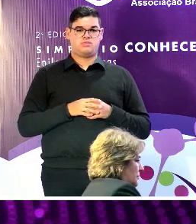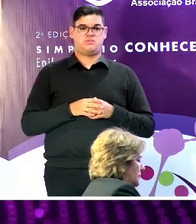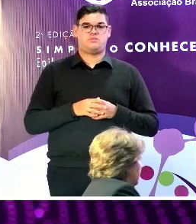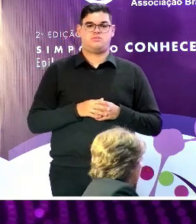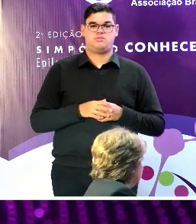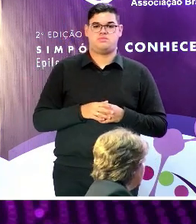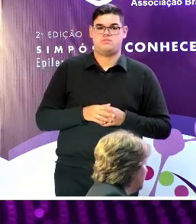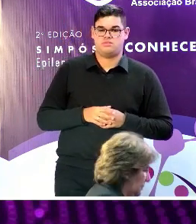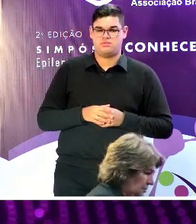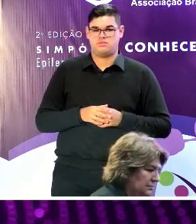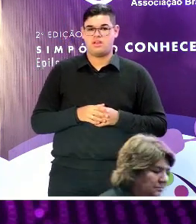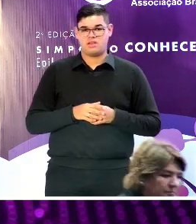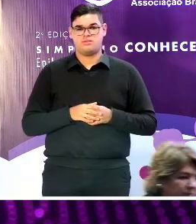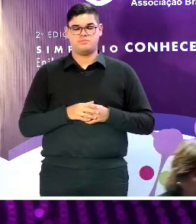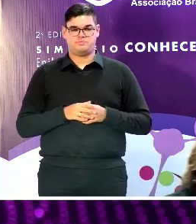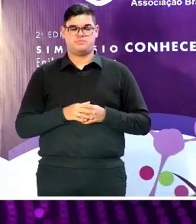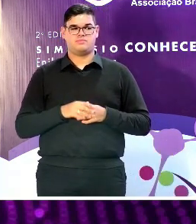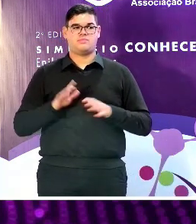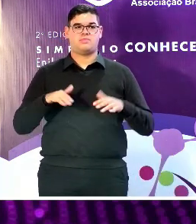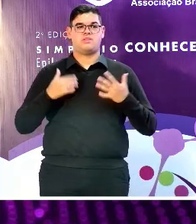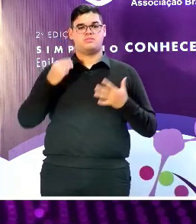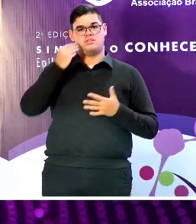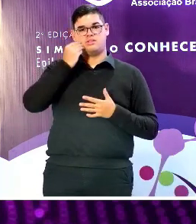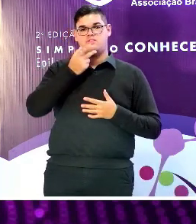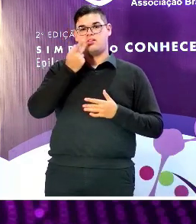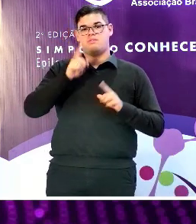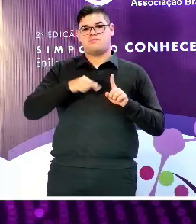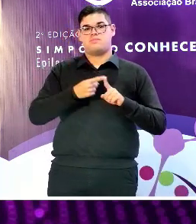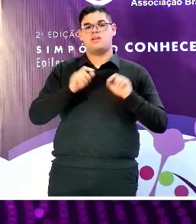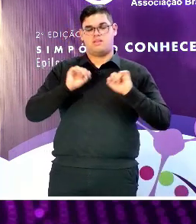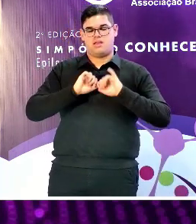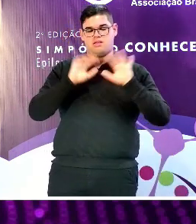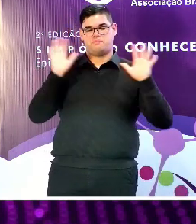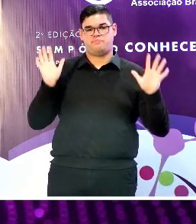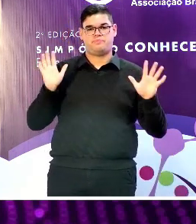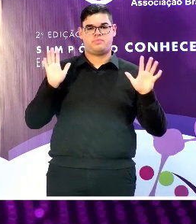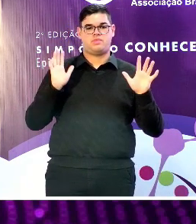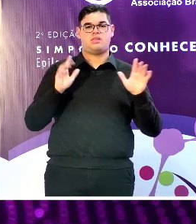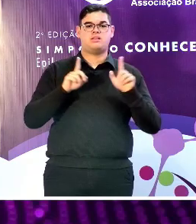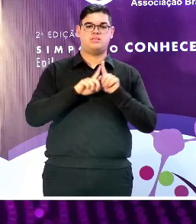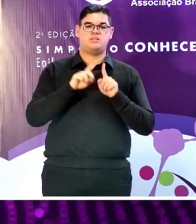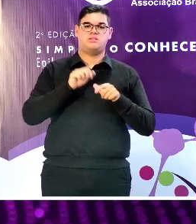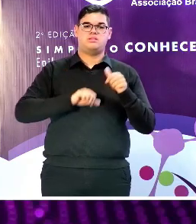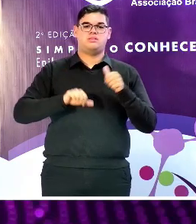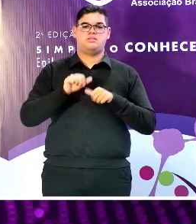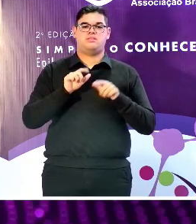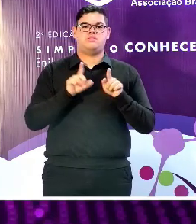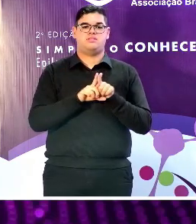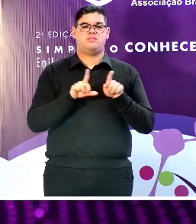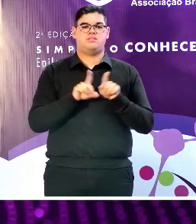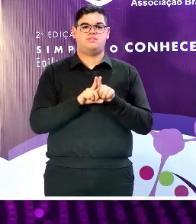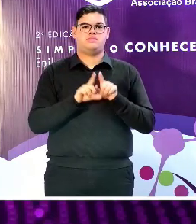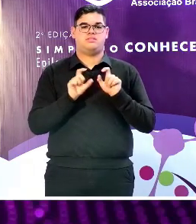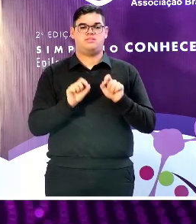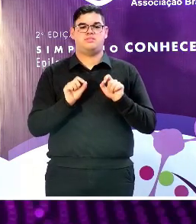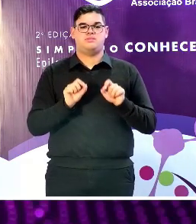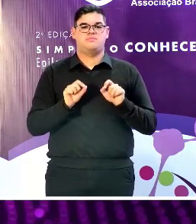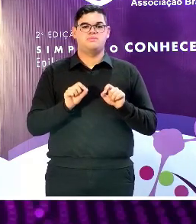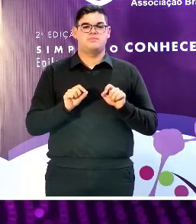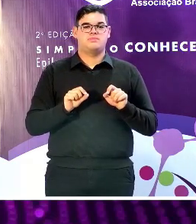Vou tentar falar assim, o mais acessível possível. Transformei também os slides ali para